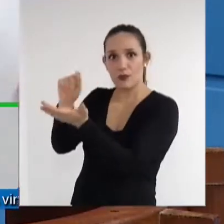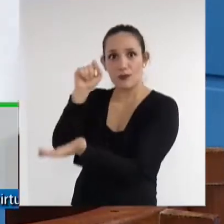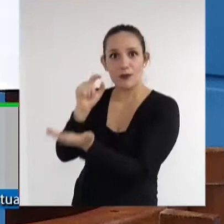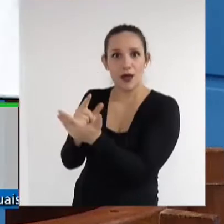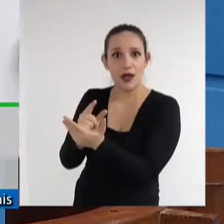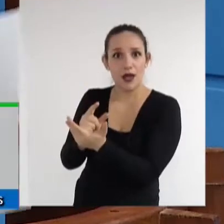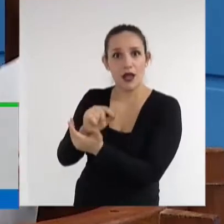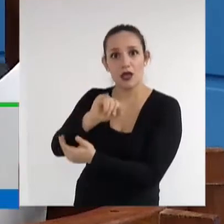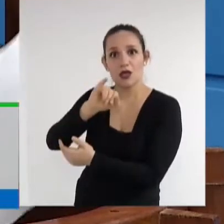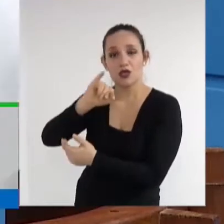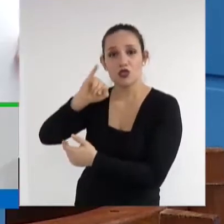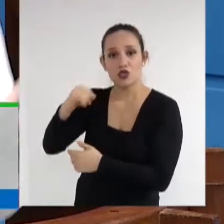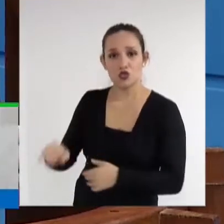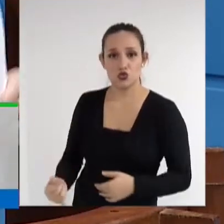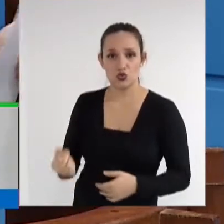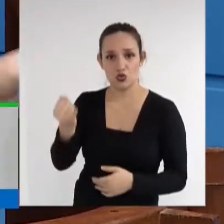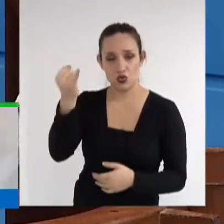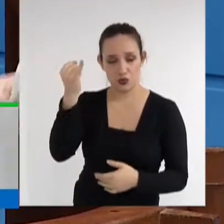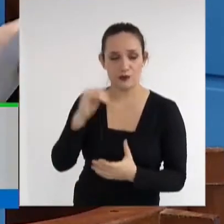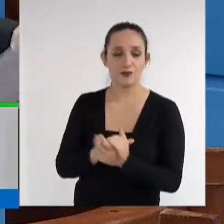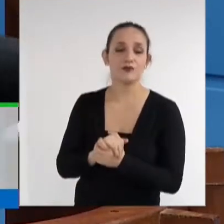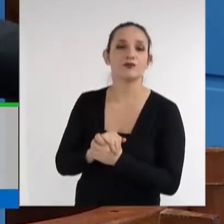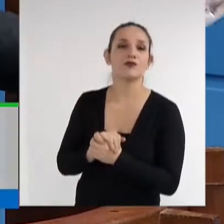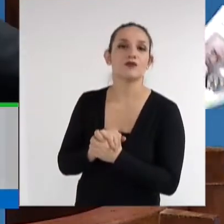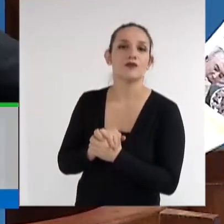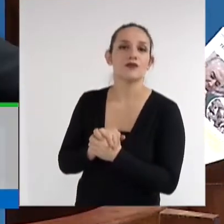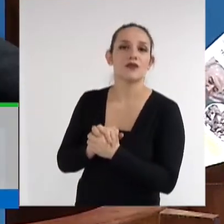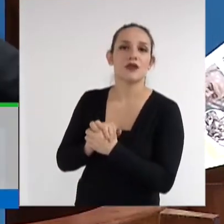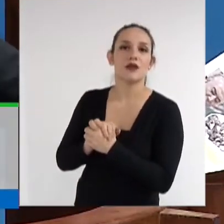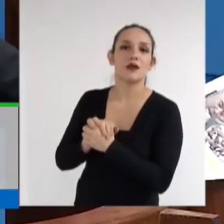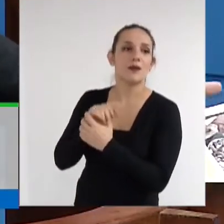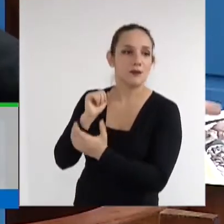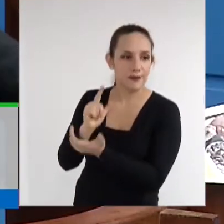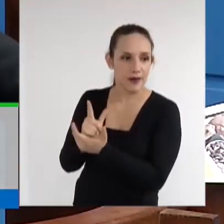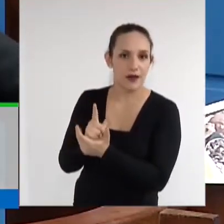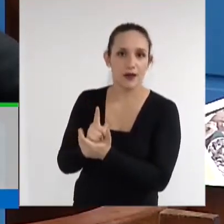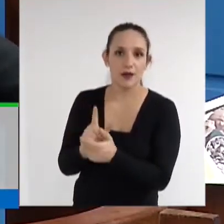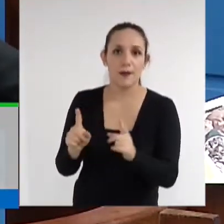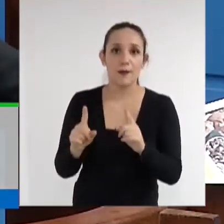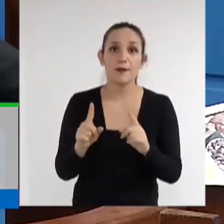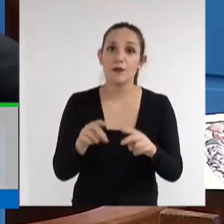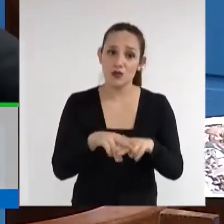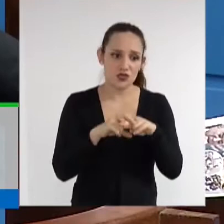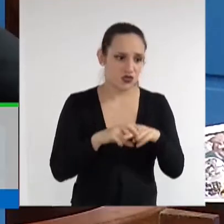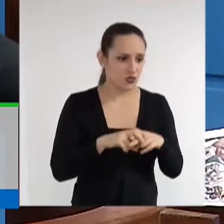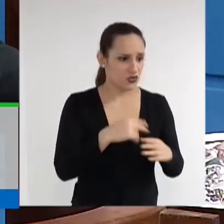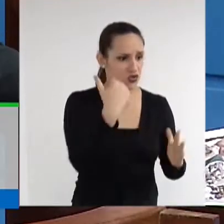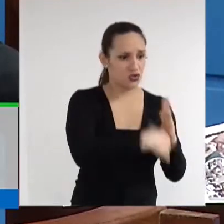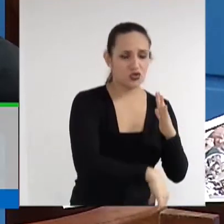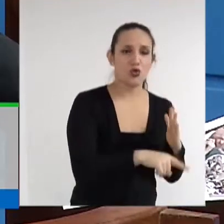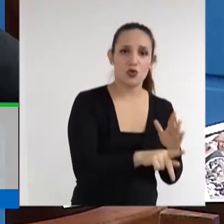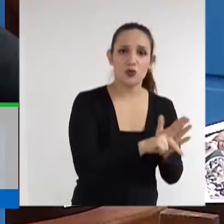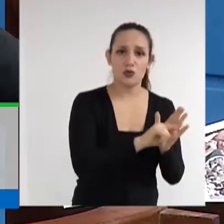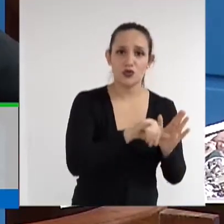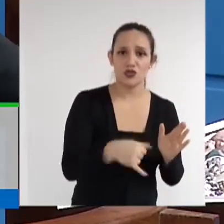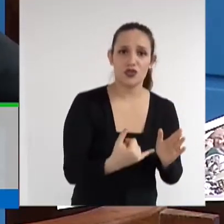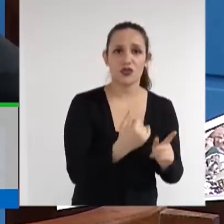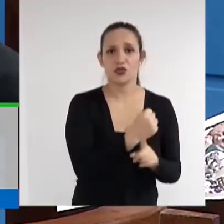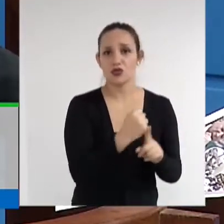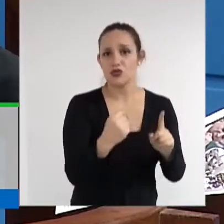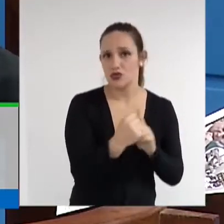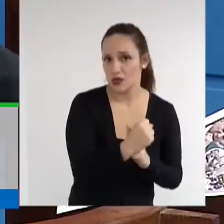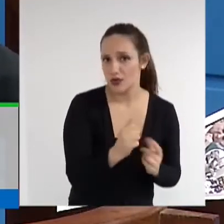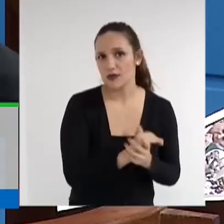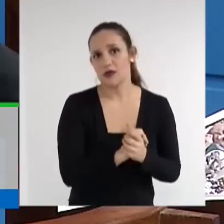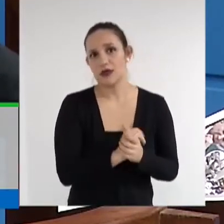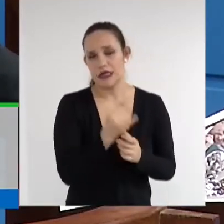em detrimento da redução dos recursos para os programas sociais. E não são só os programas da